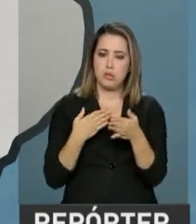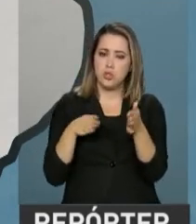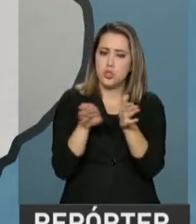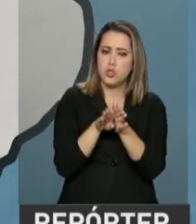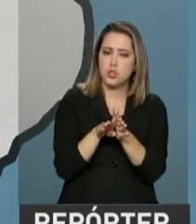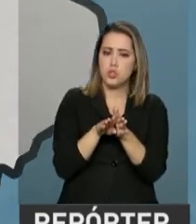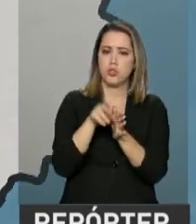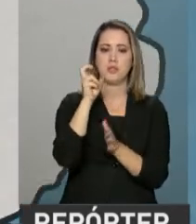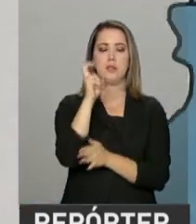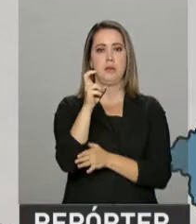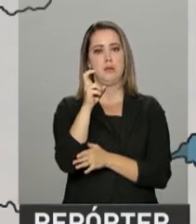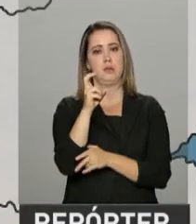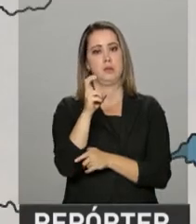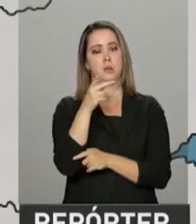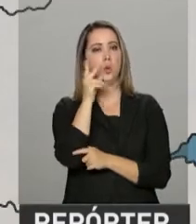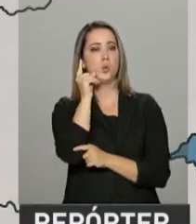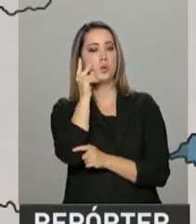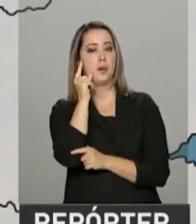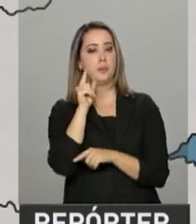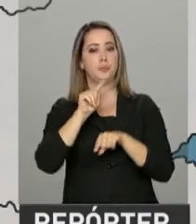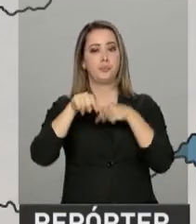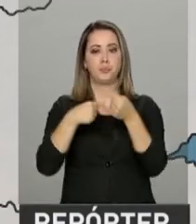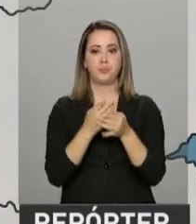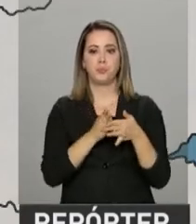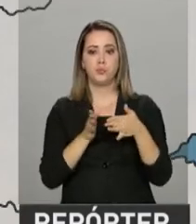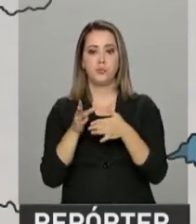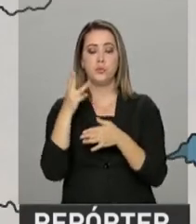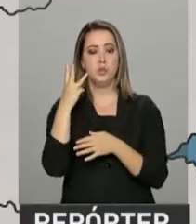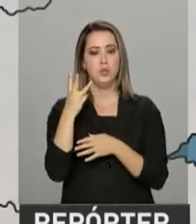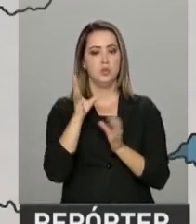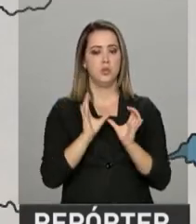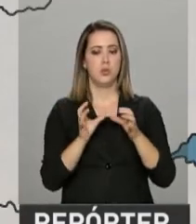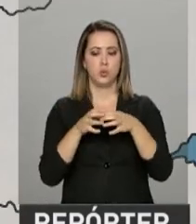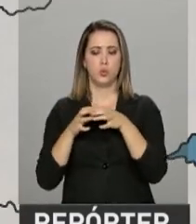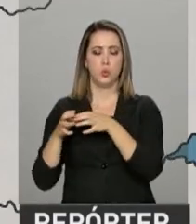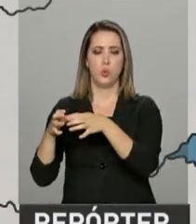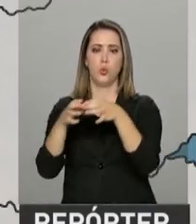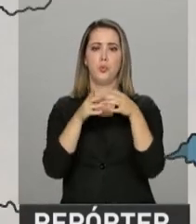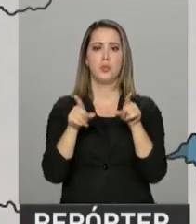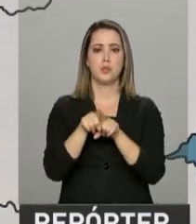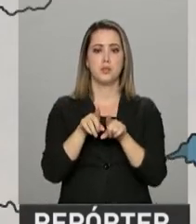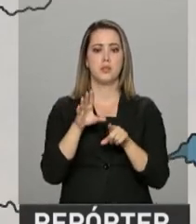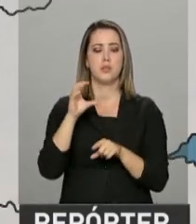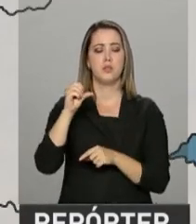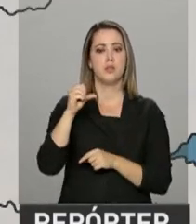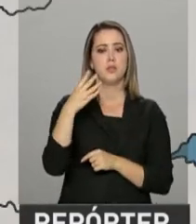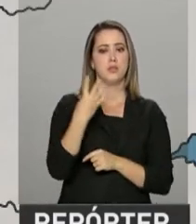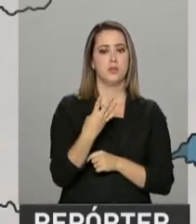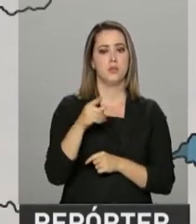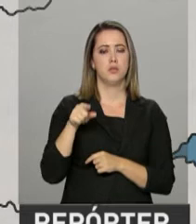Penaforte. O eixo norte da transposição é dividido em 3 etapas e conta com